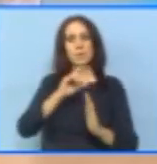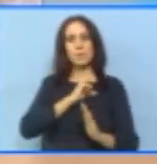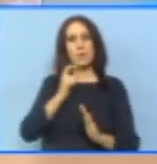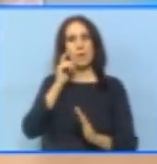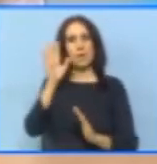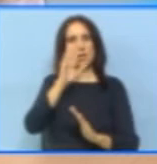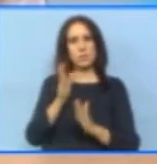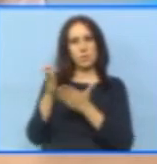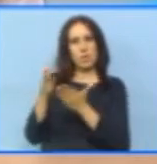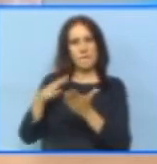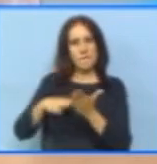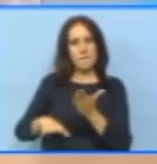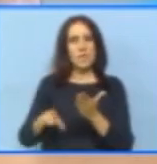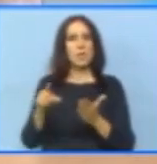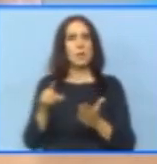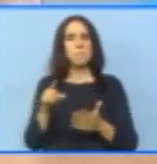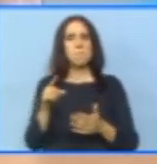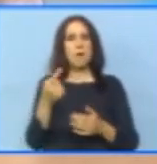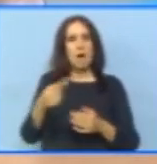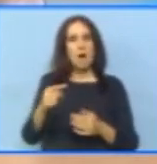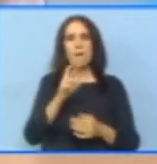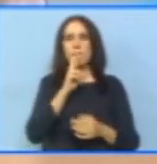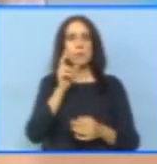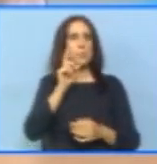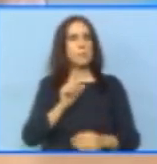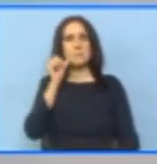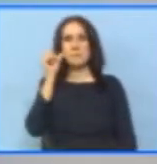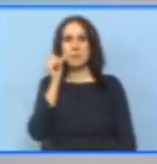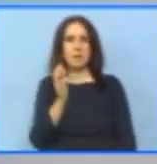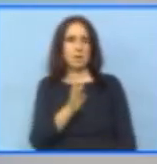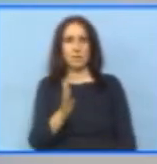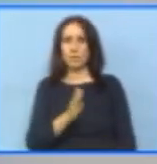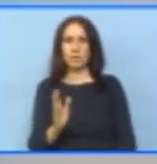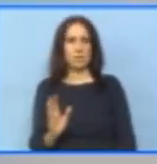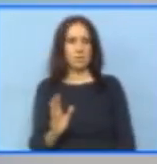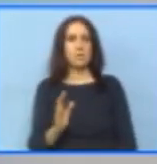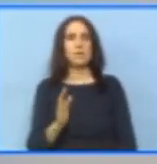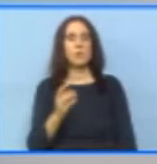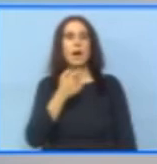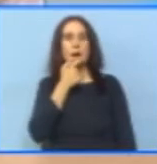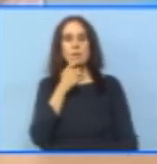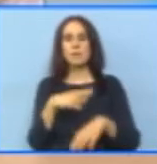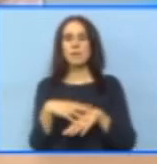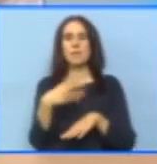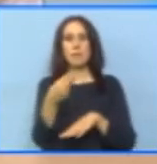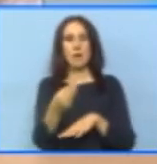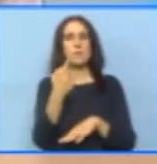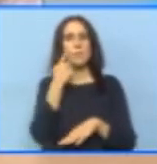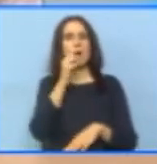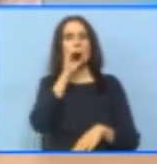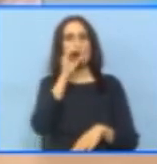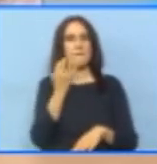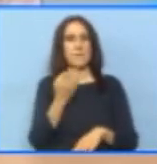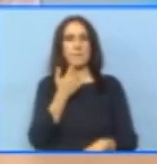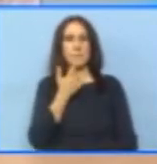Leste. Não sabia da existência de Fátima ainda, na altura. E, portanto, só quando mais tarde foi tomando conhecimento e